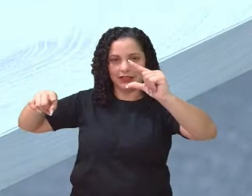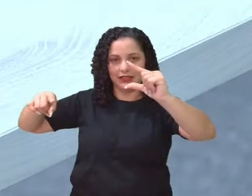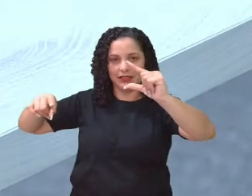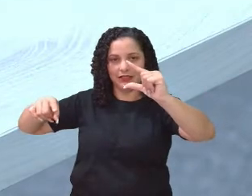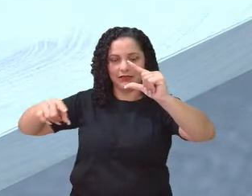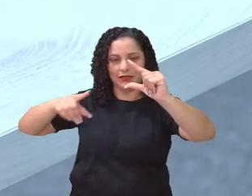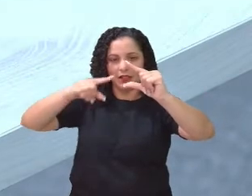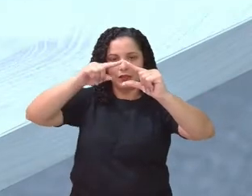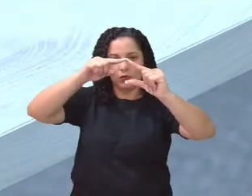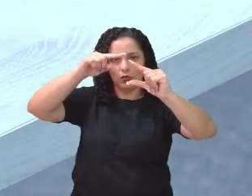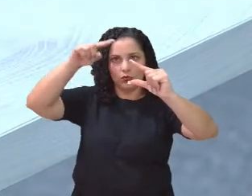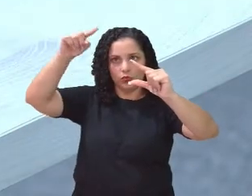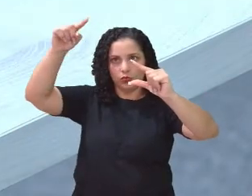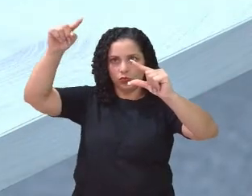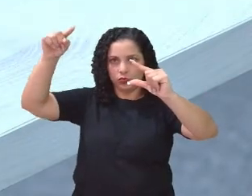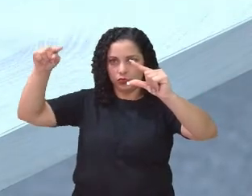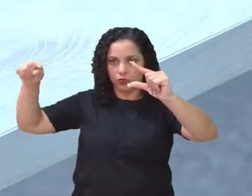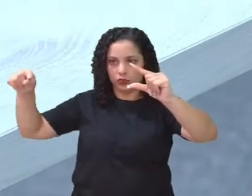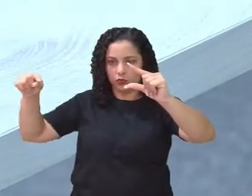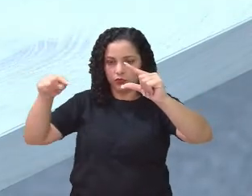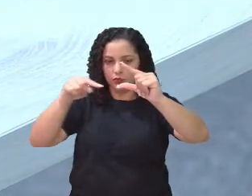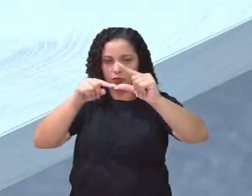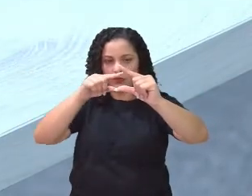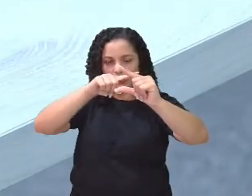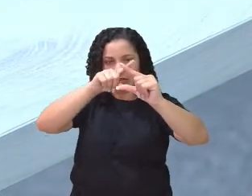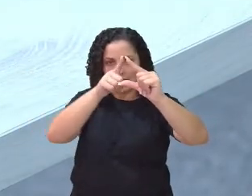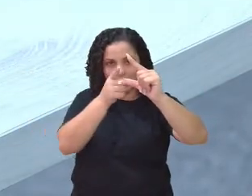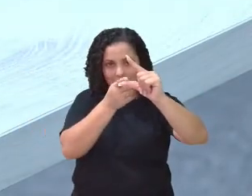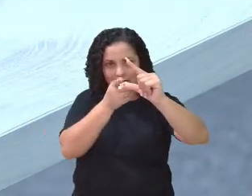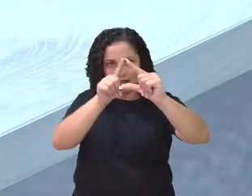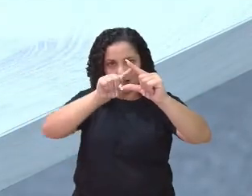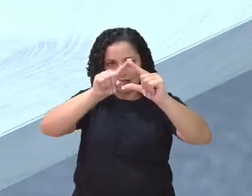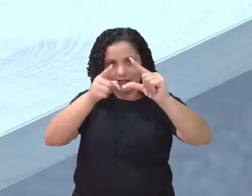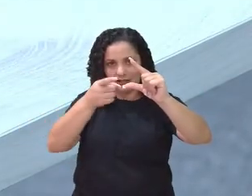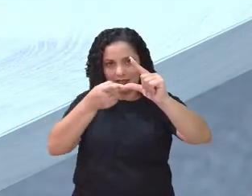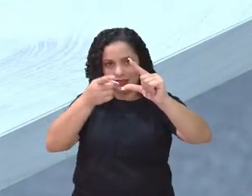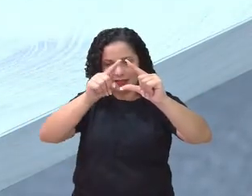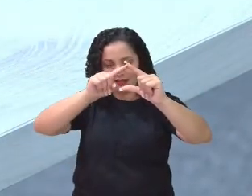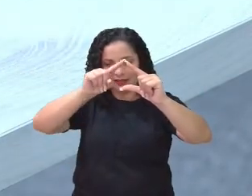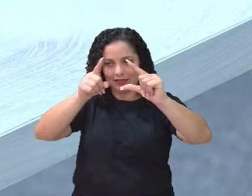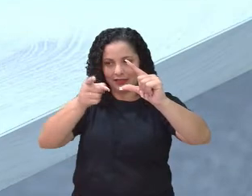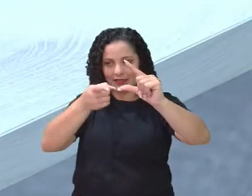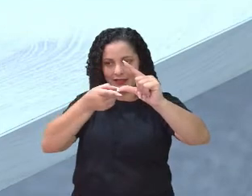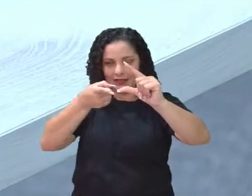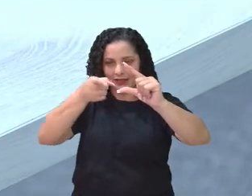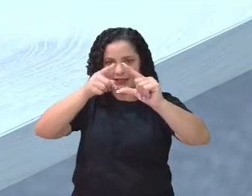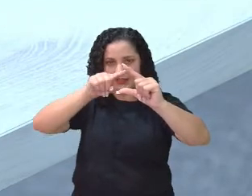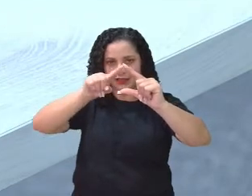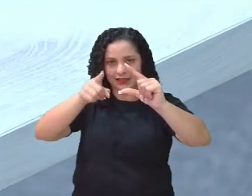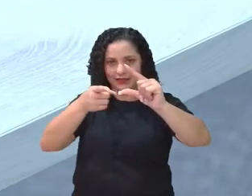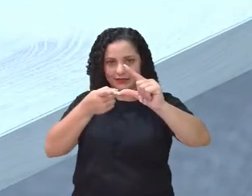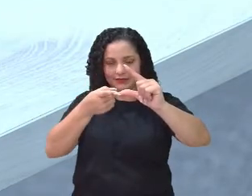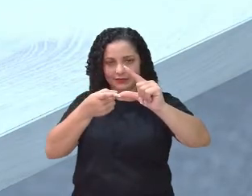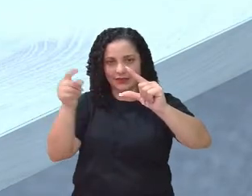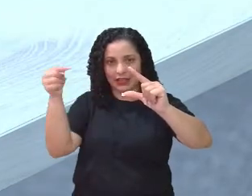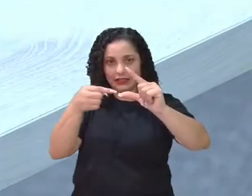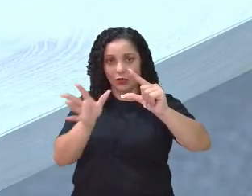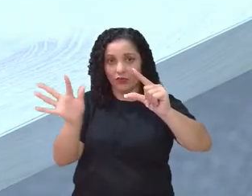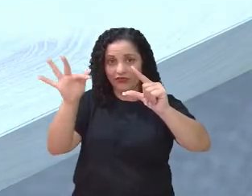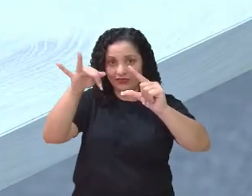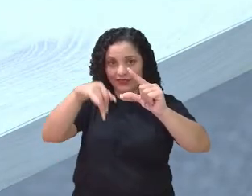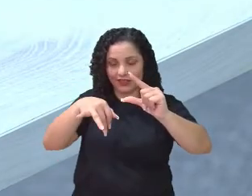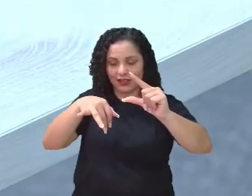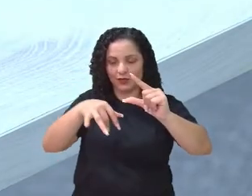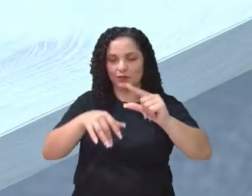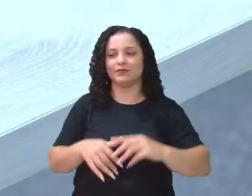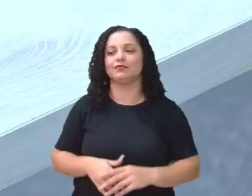que eu deixei bem alinhado, ó, certo? Bem alinhadozinho. E aqui é o final. Então, pode